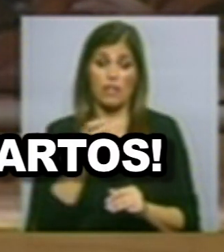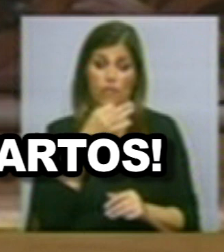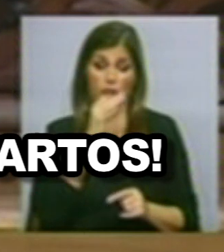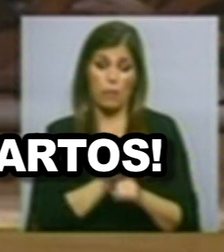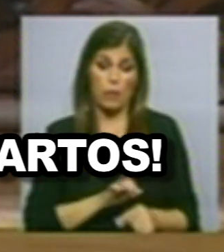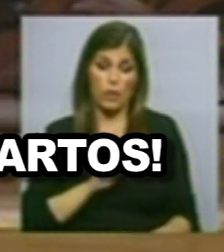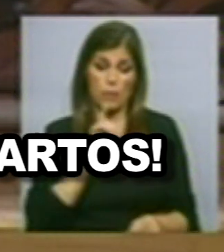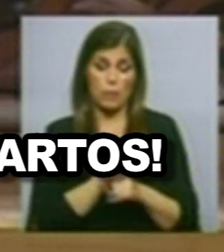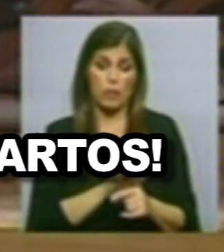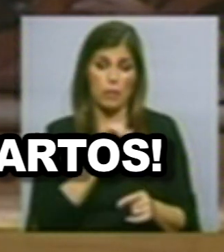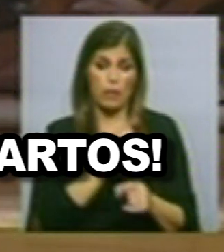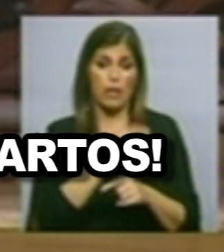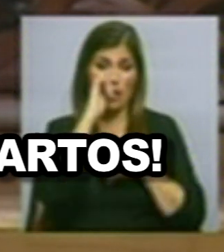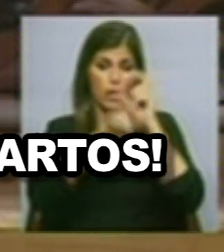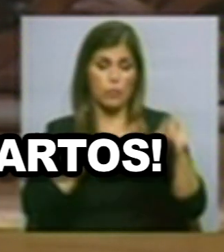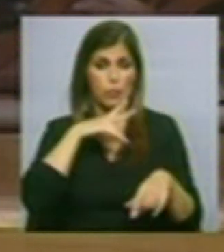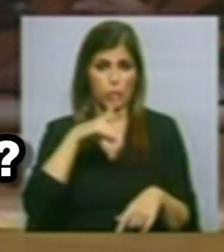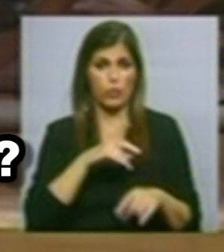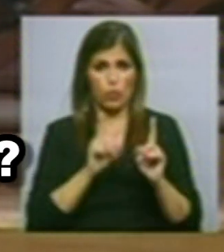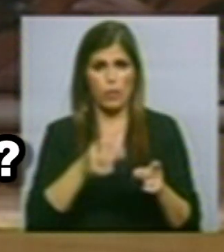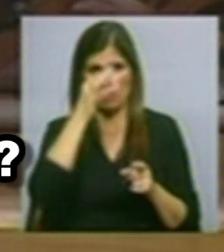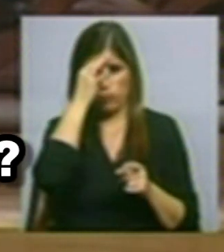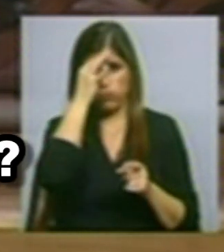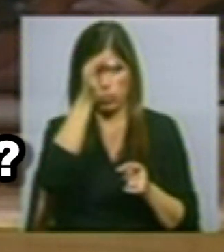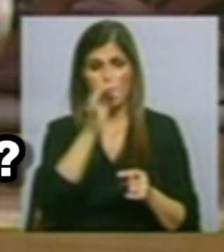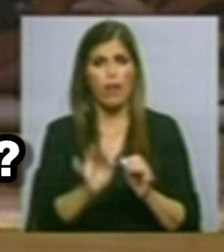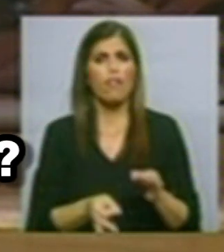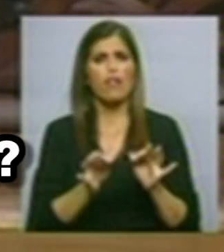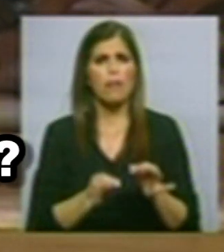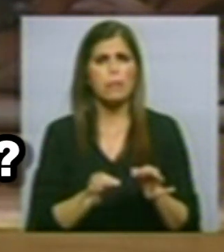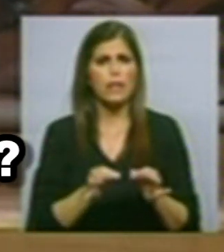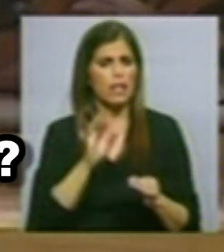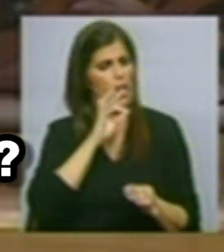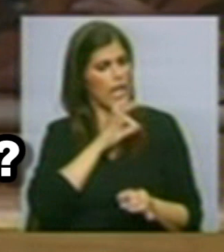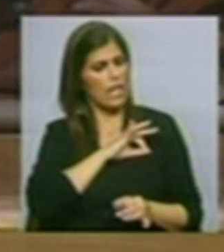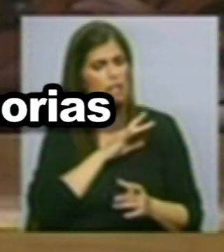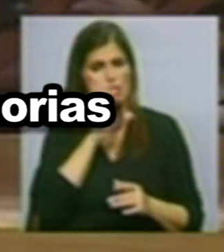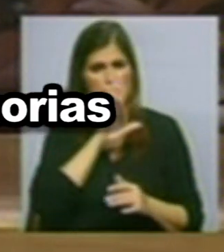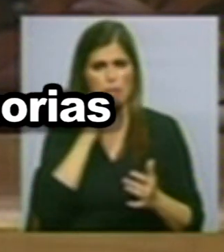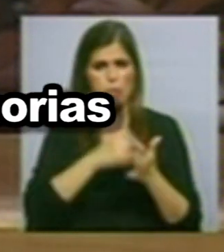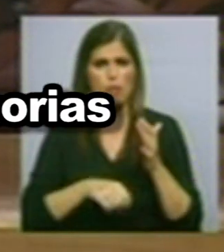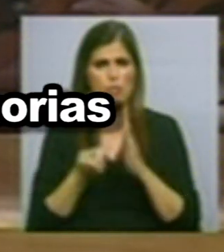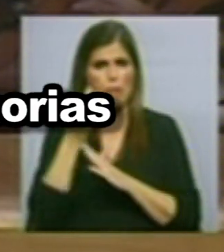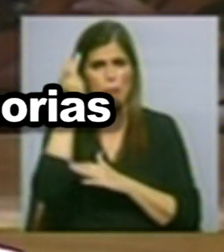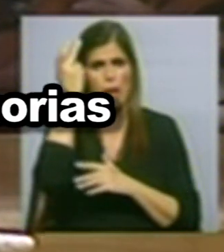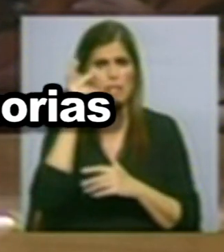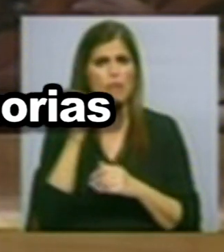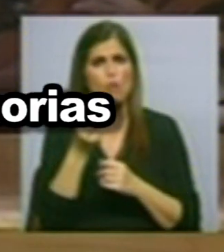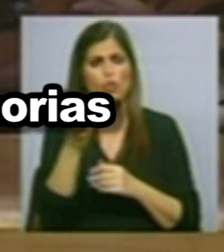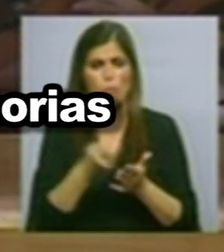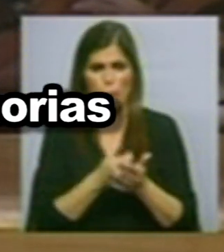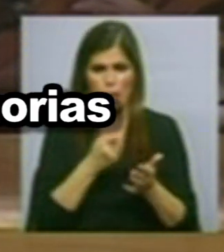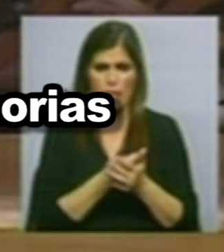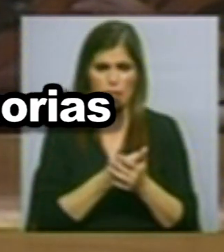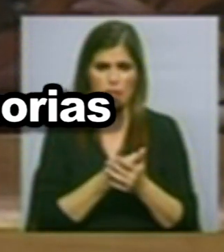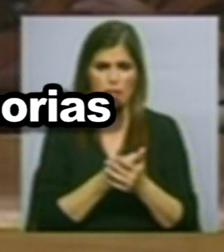os portugueses estão a começar a ficar fartos. De que vale pormos cravos se temos cada vez mais impostos? Muitos deles para pagar.